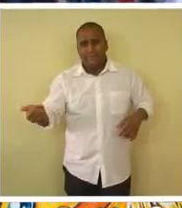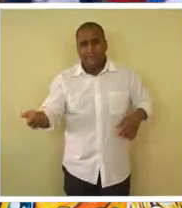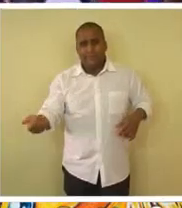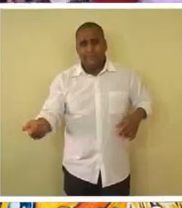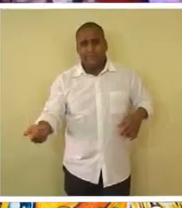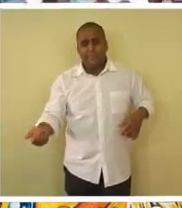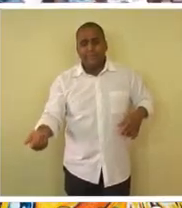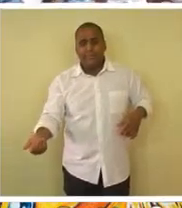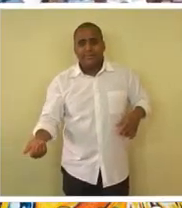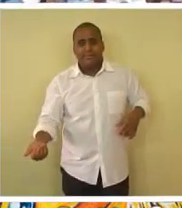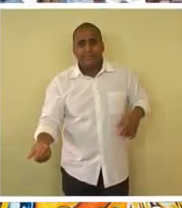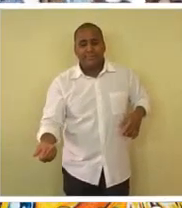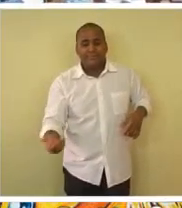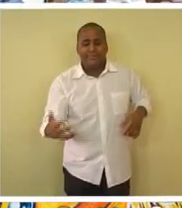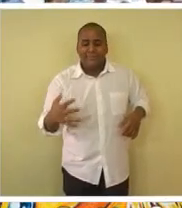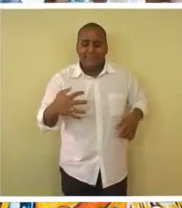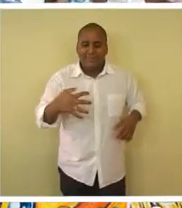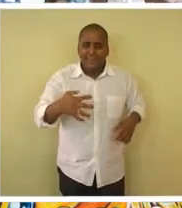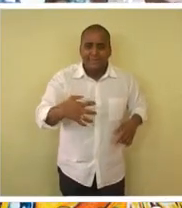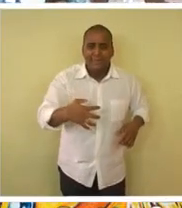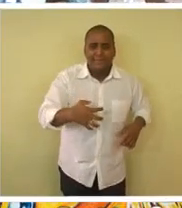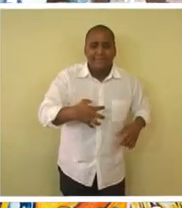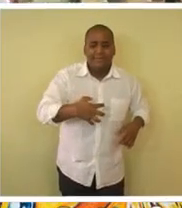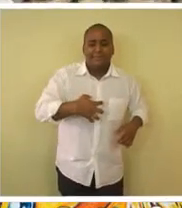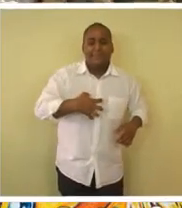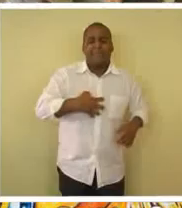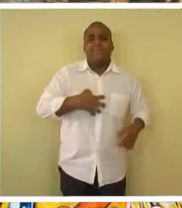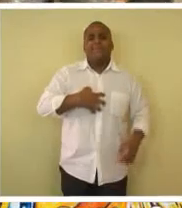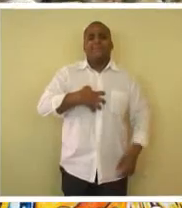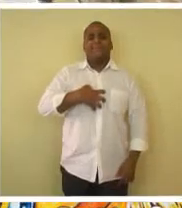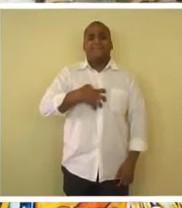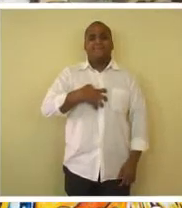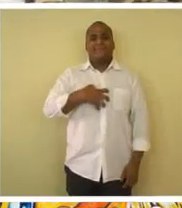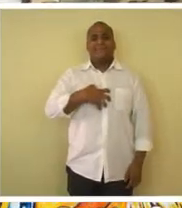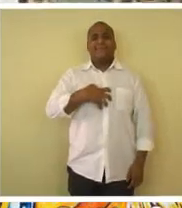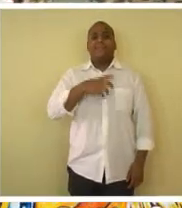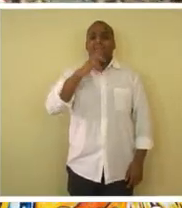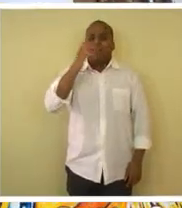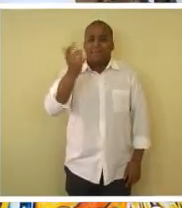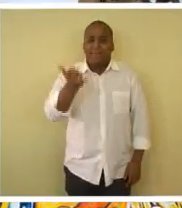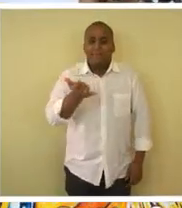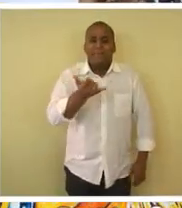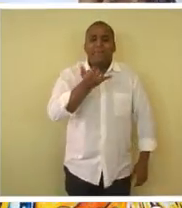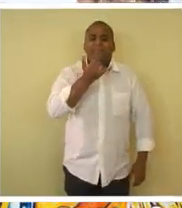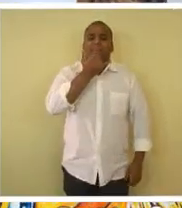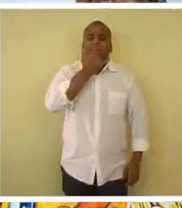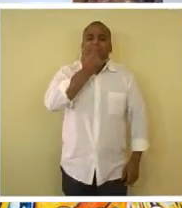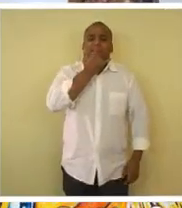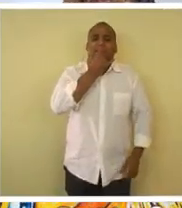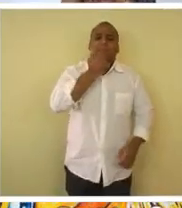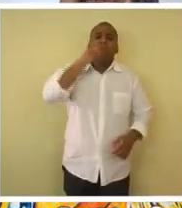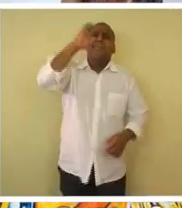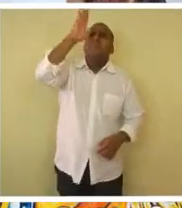Chegar Chegar Ao perdão de festa Terra de